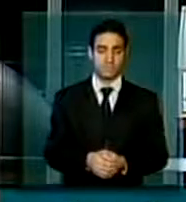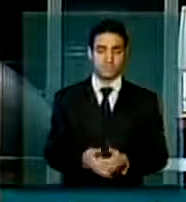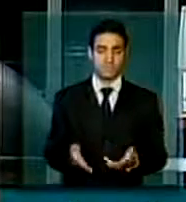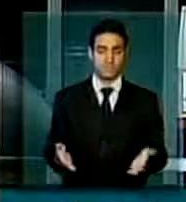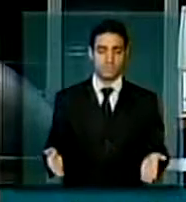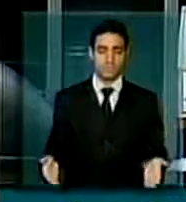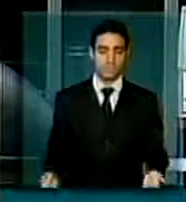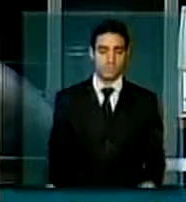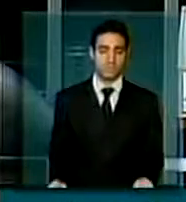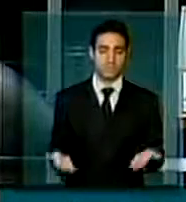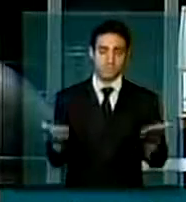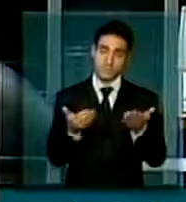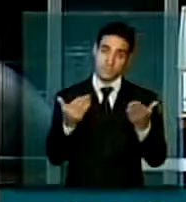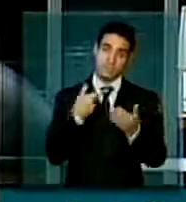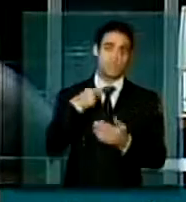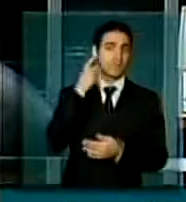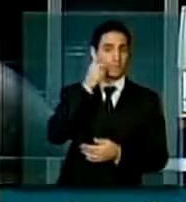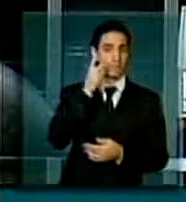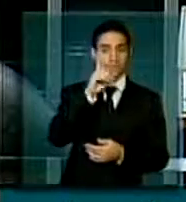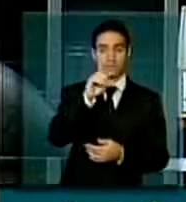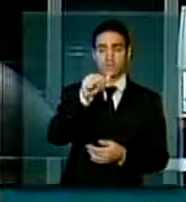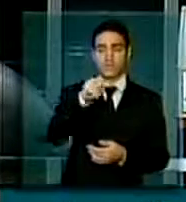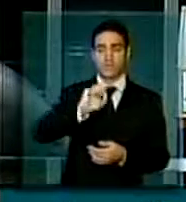a palavra Il Deputado Daniel